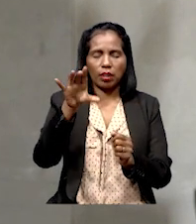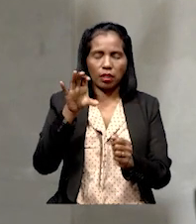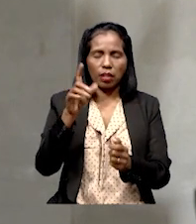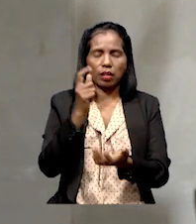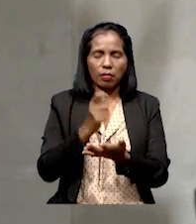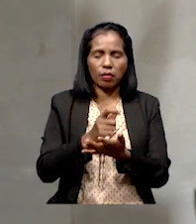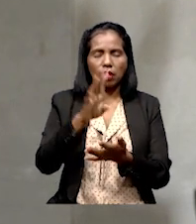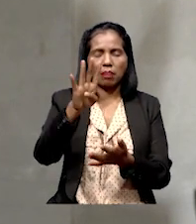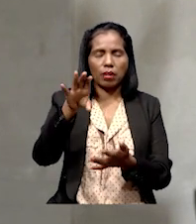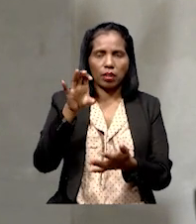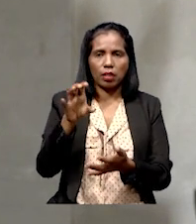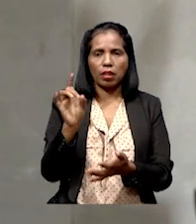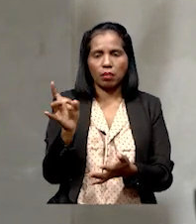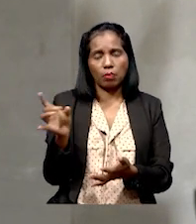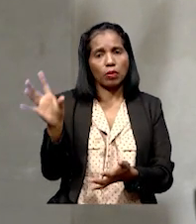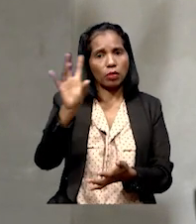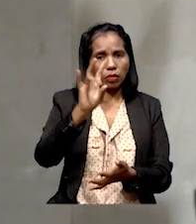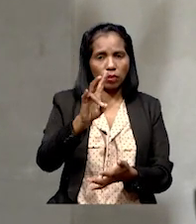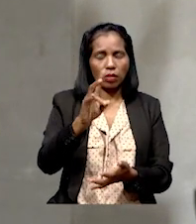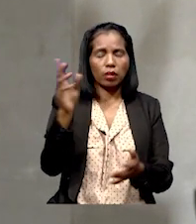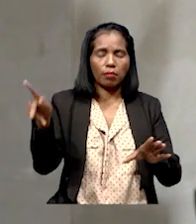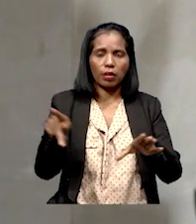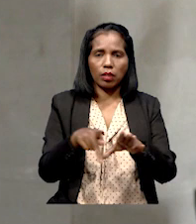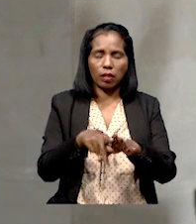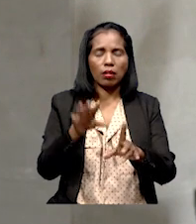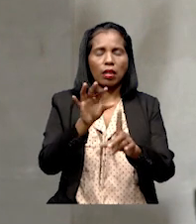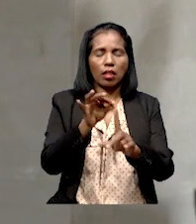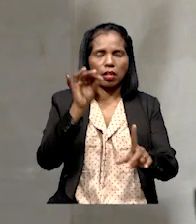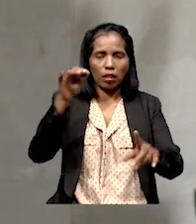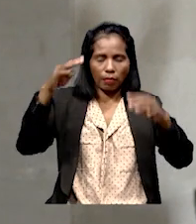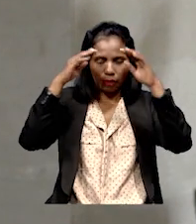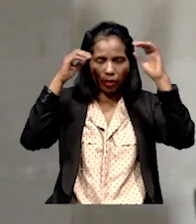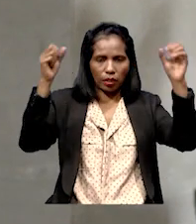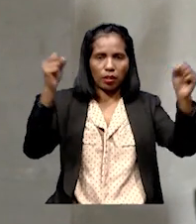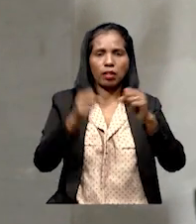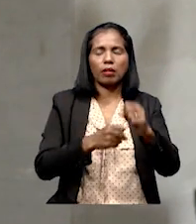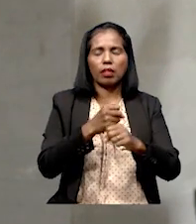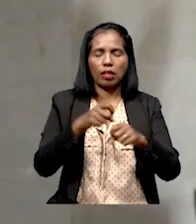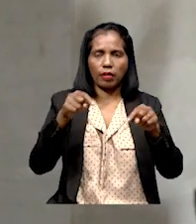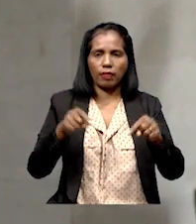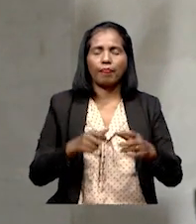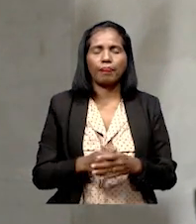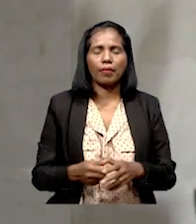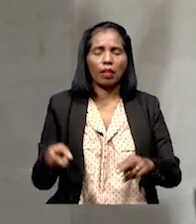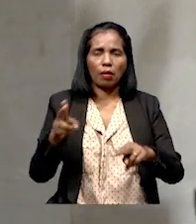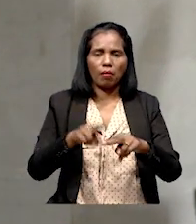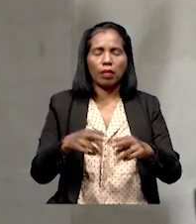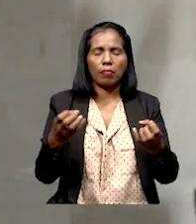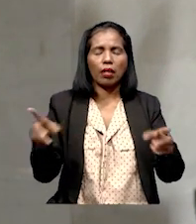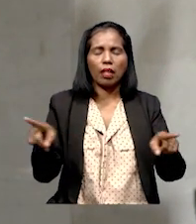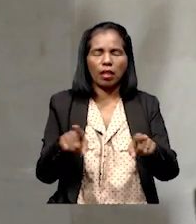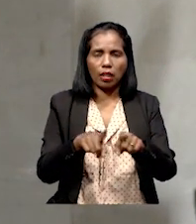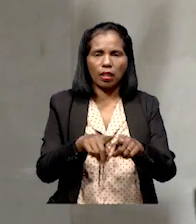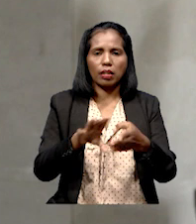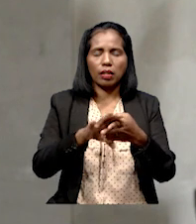hat walu nulu resing hitu nebe se participa e eleição presidencial tinane. E aumento uma casa compara os